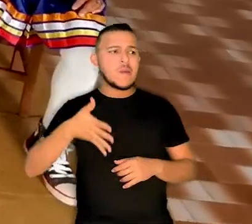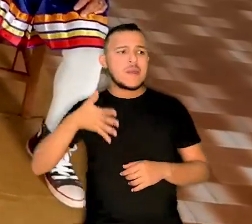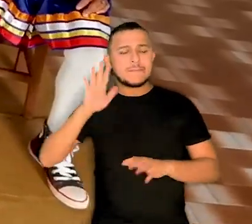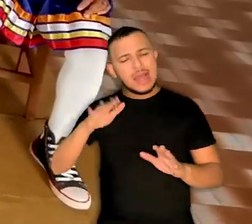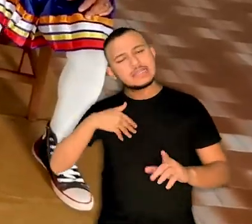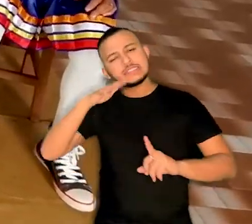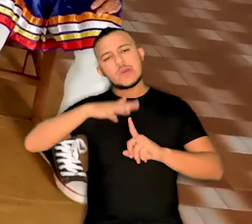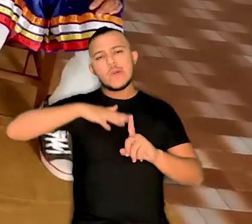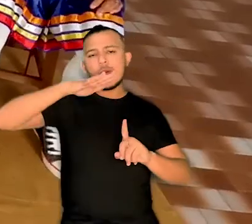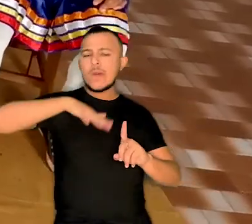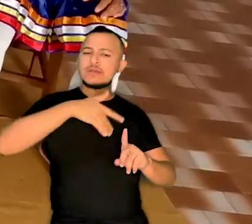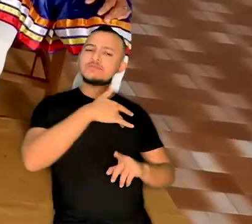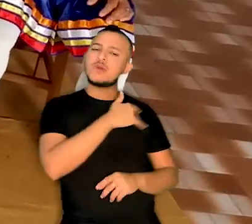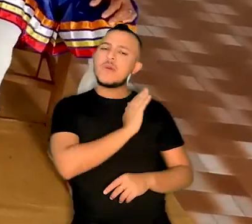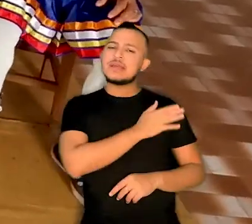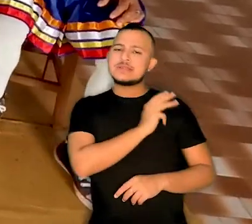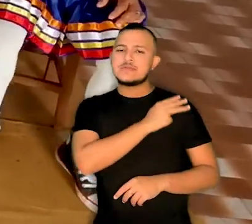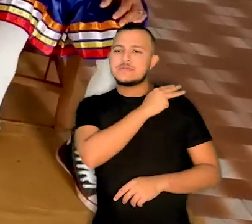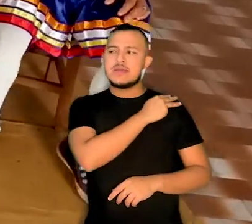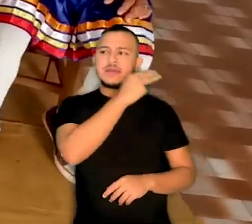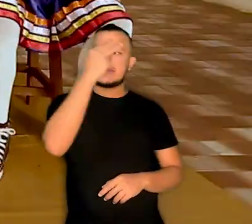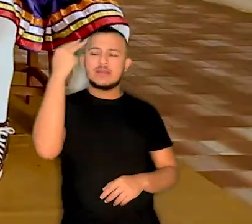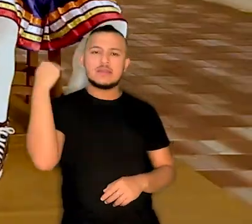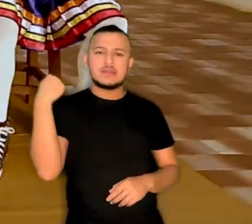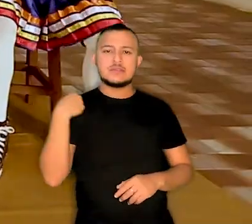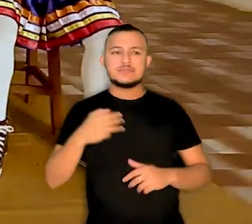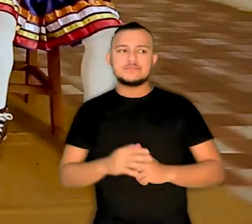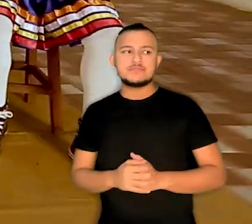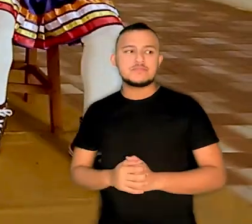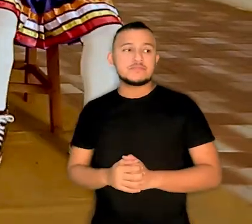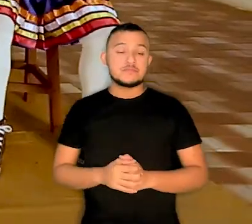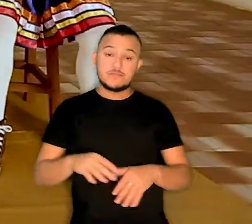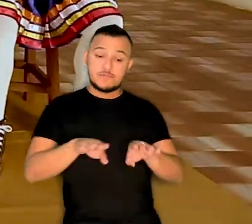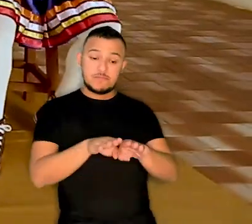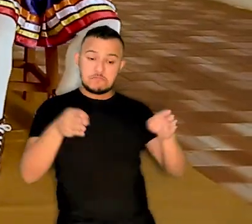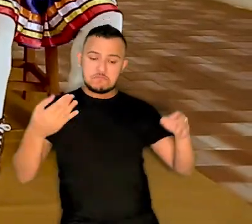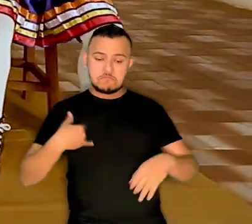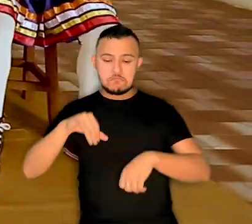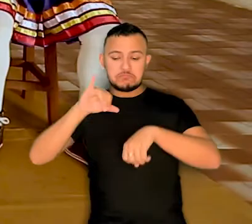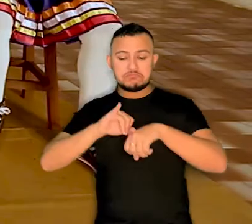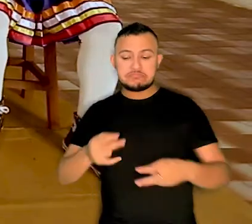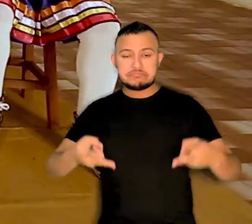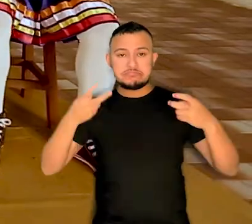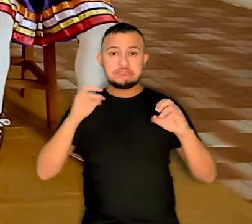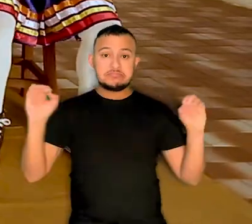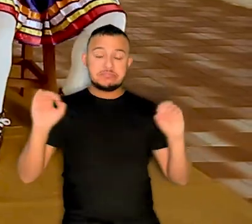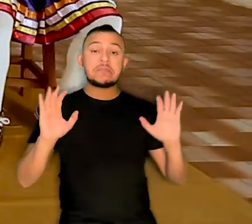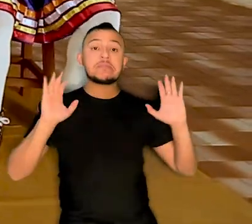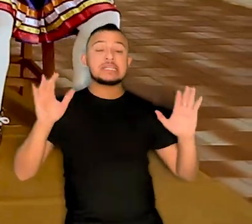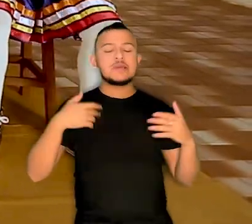mas eu adoro o coração de Maria. Nessa vida não sou vendo o